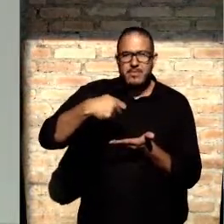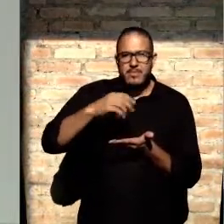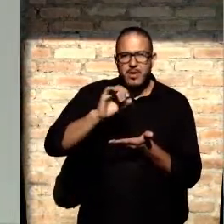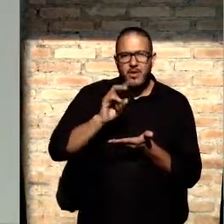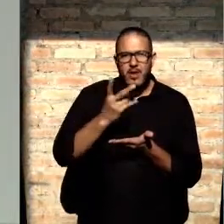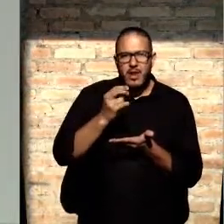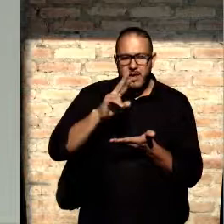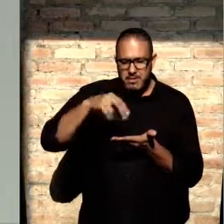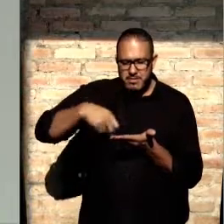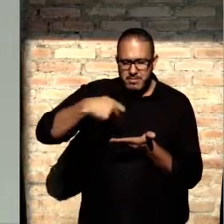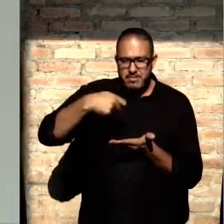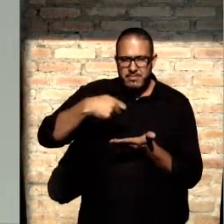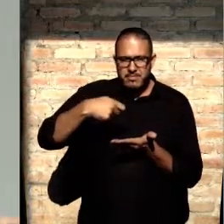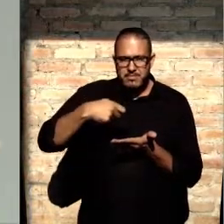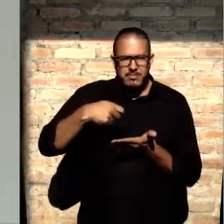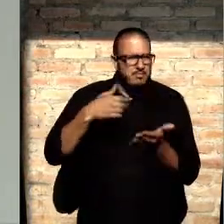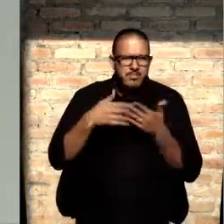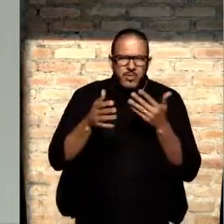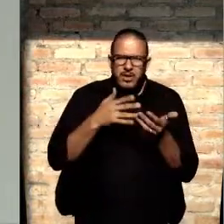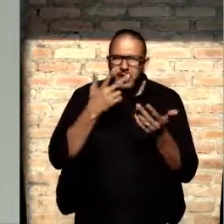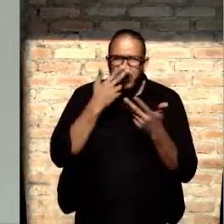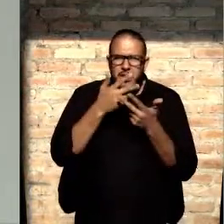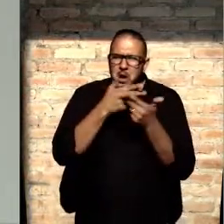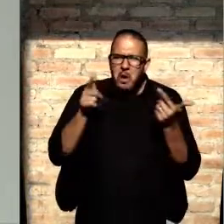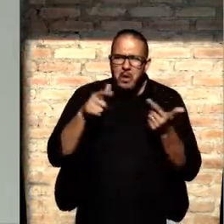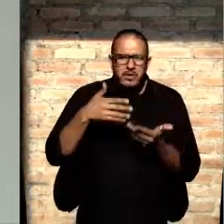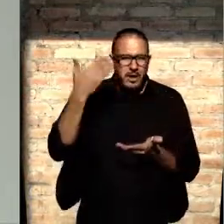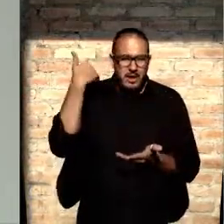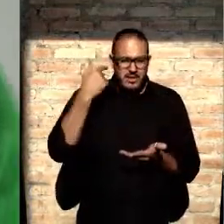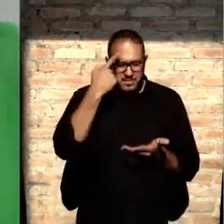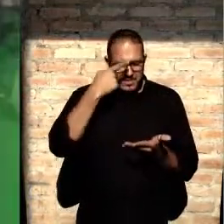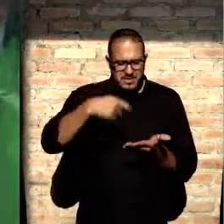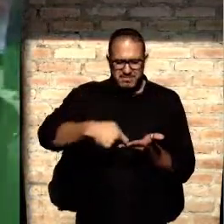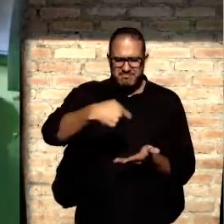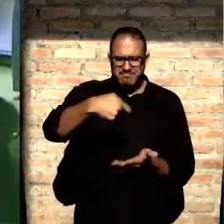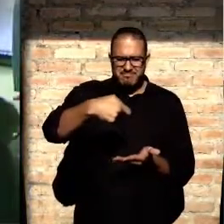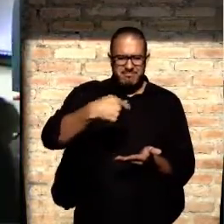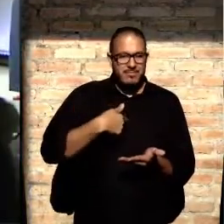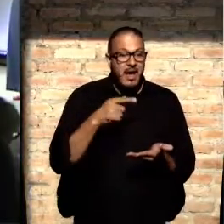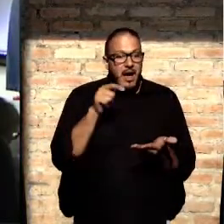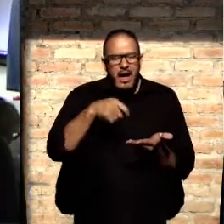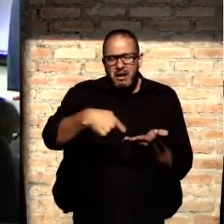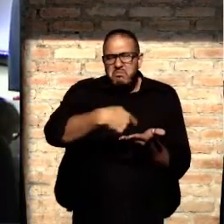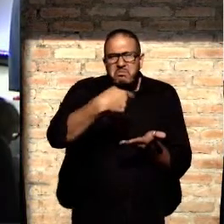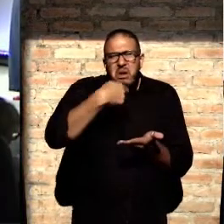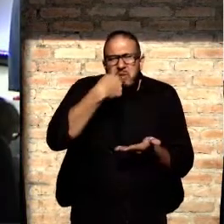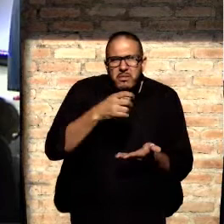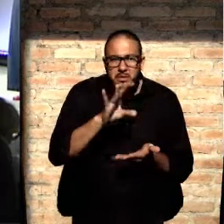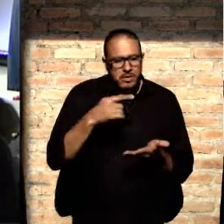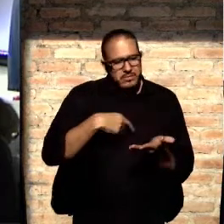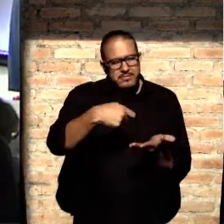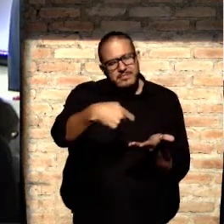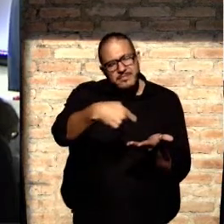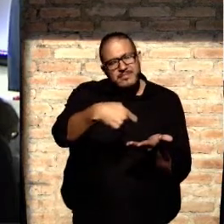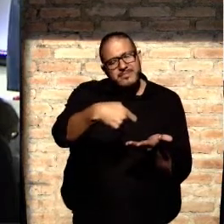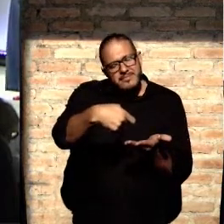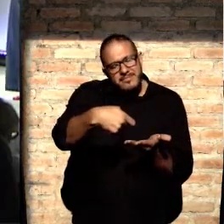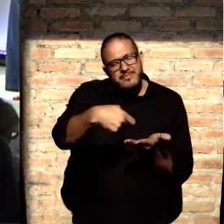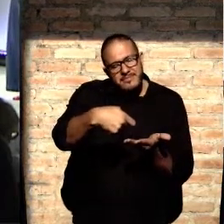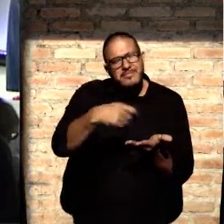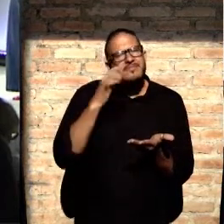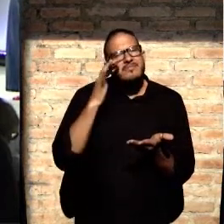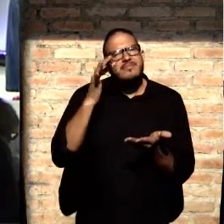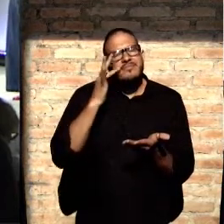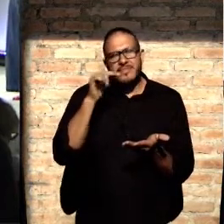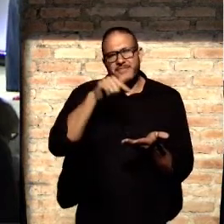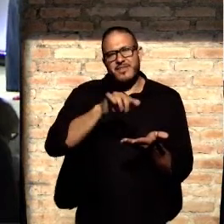distanciar-me de qualquer concepção anterior que uma colher possa ser para então conseguir realmente ver a